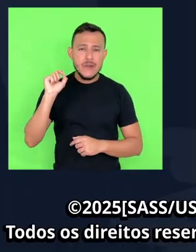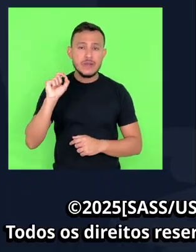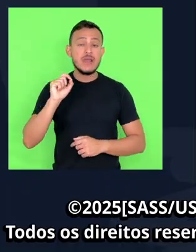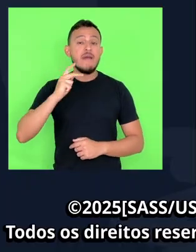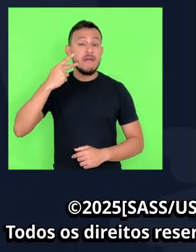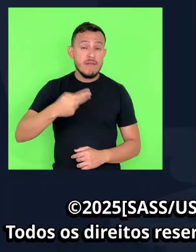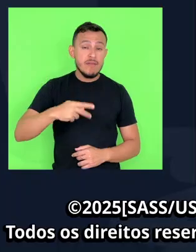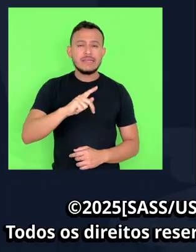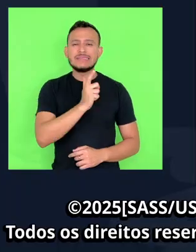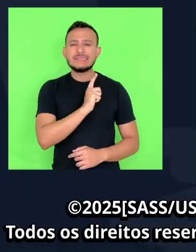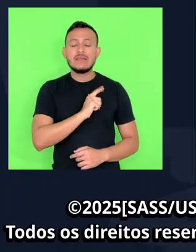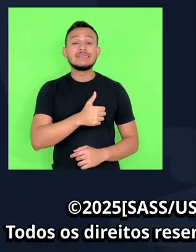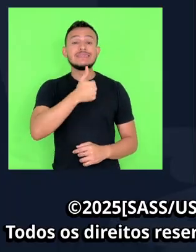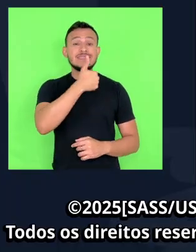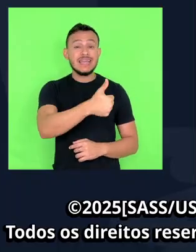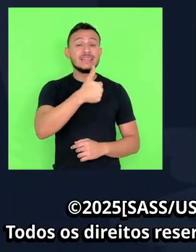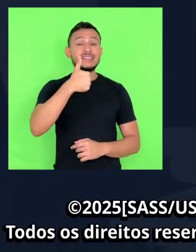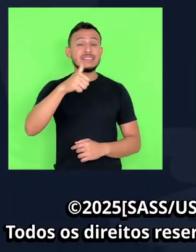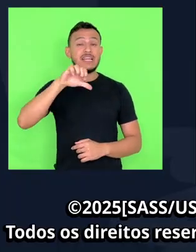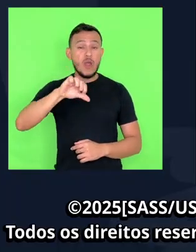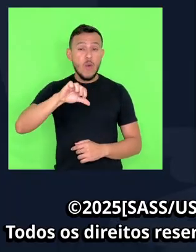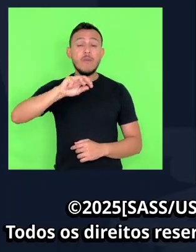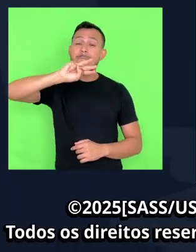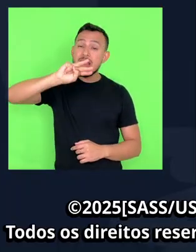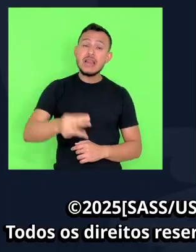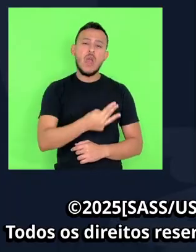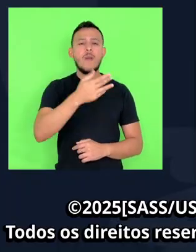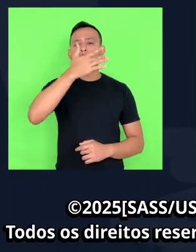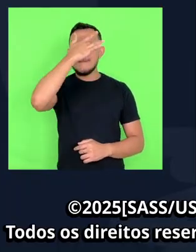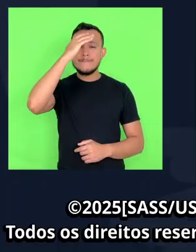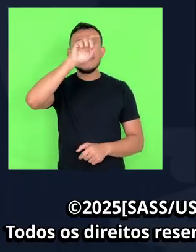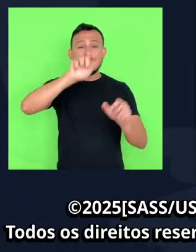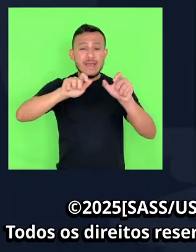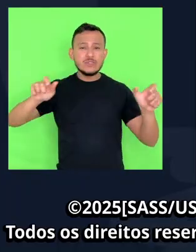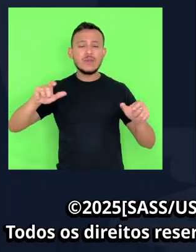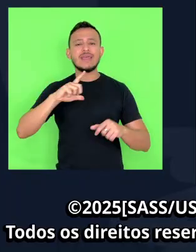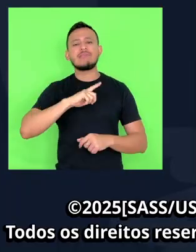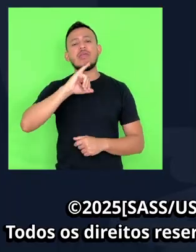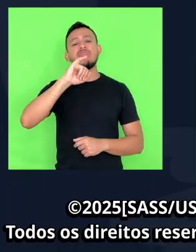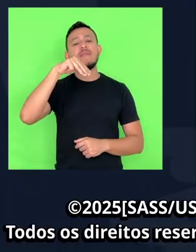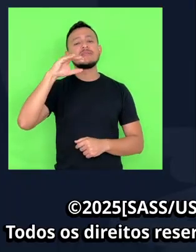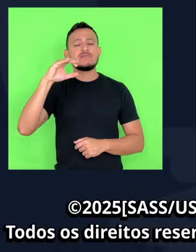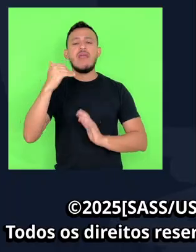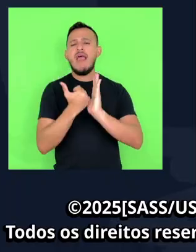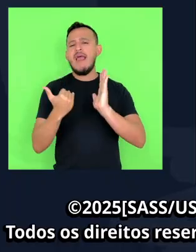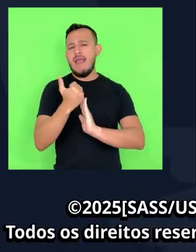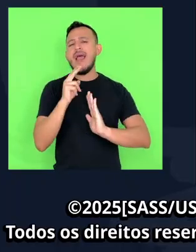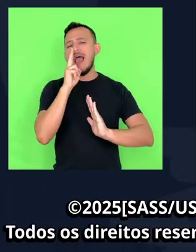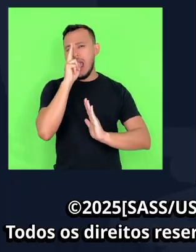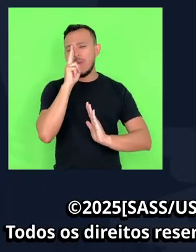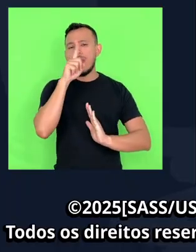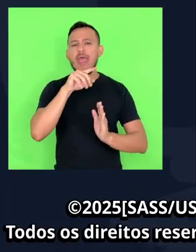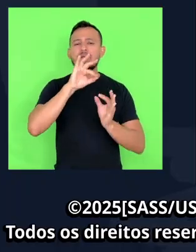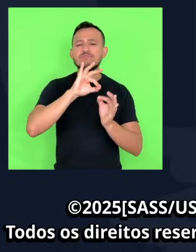aqui é que nós tenhamos 119 milhões de pessoas com IMC alto, que é uma medida